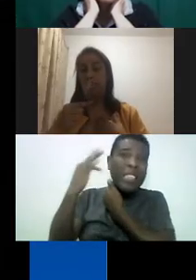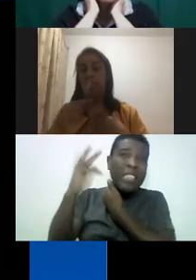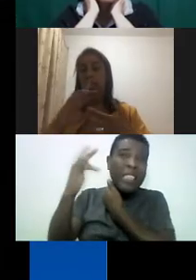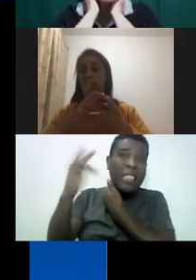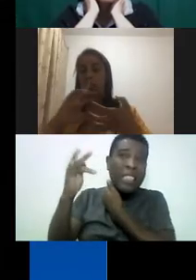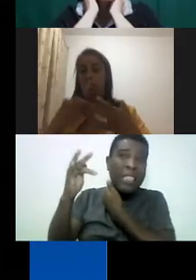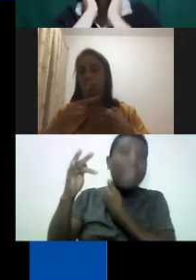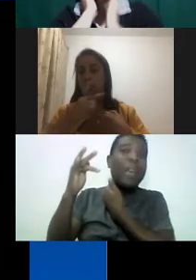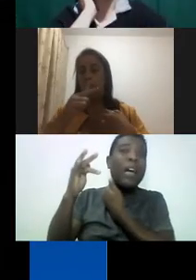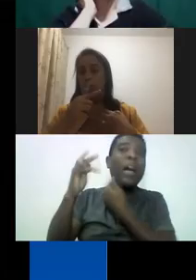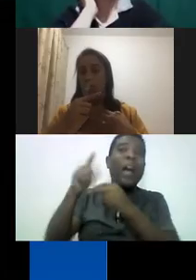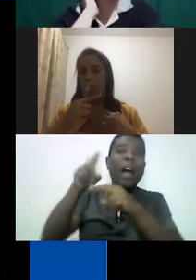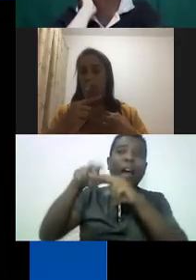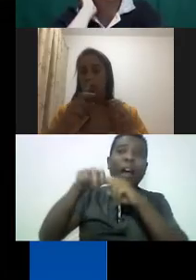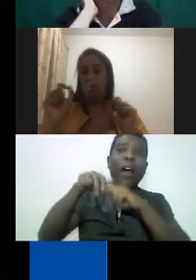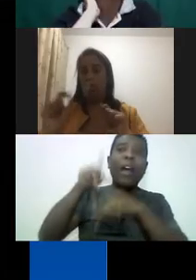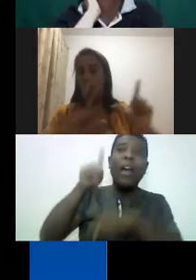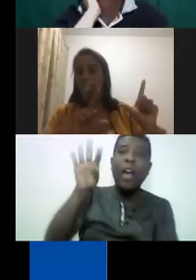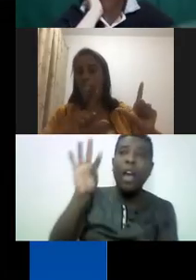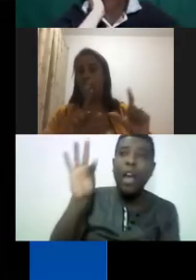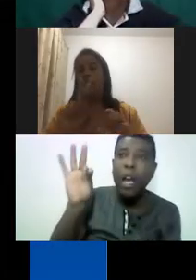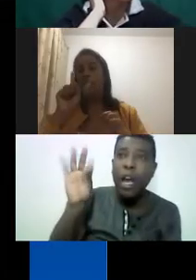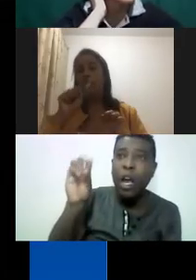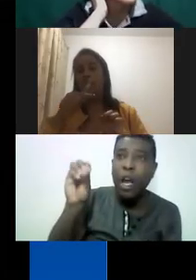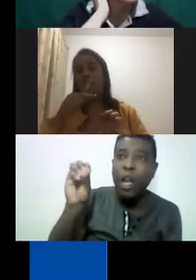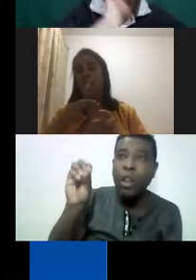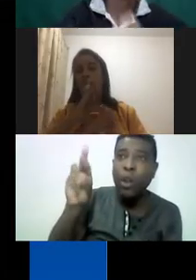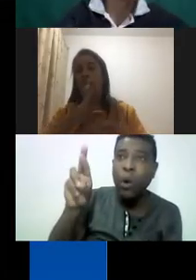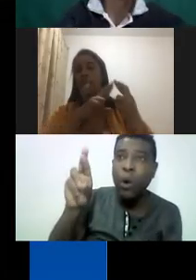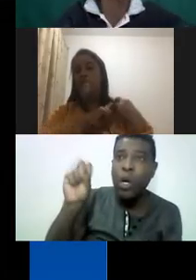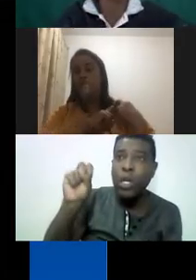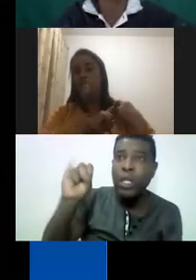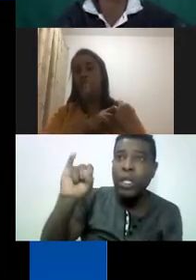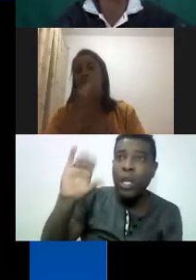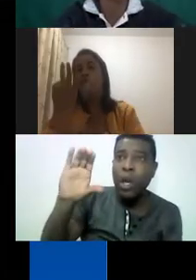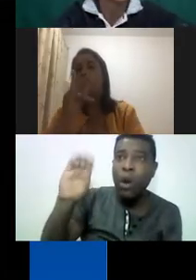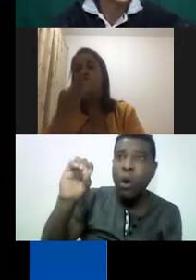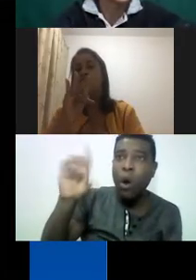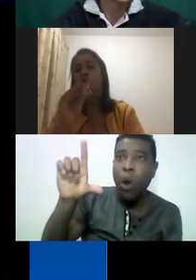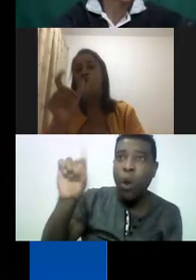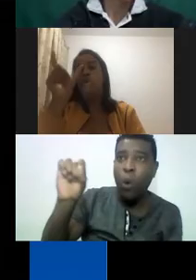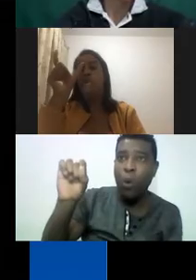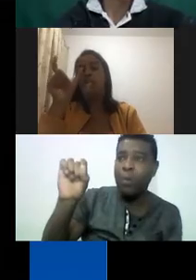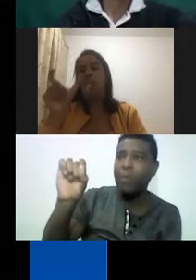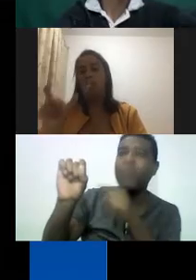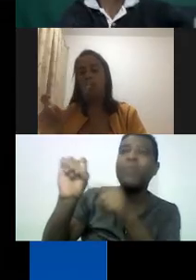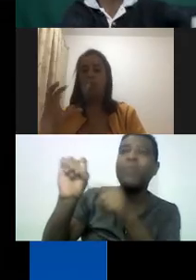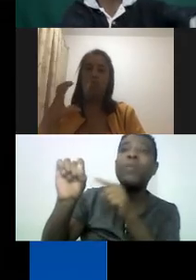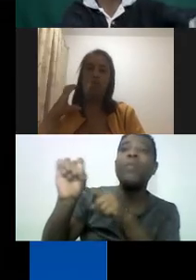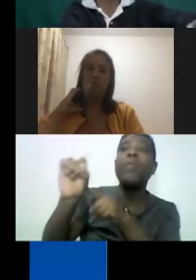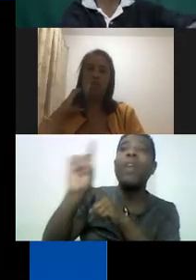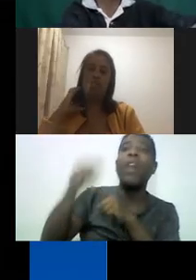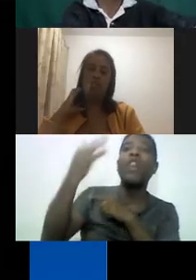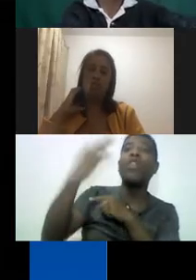dos grandes músculos responsáveis por dores na coluna cervical. Principalmente, dores nessa região,